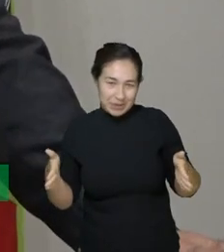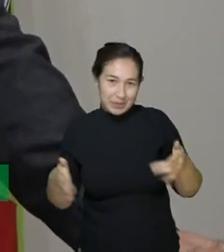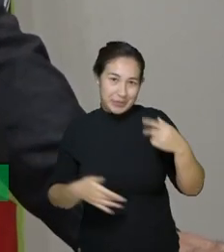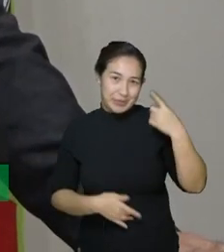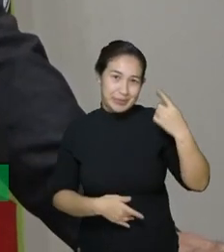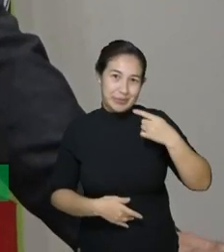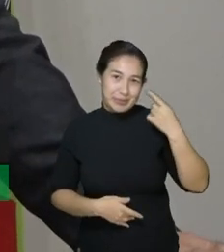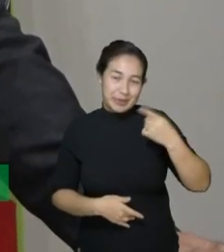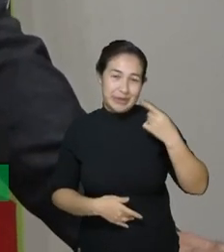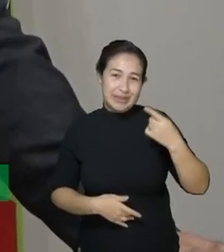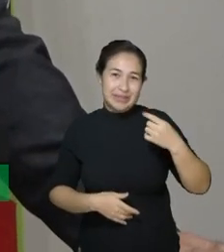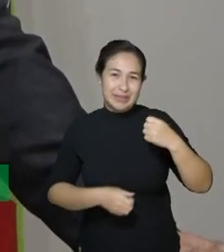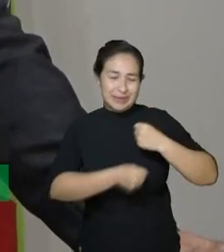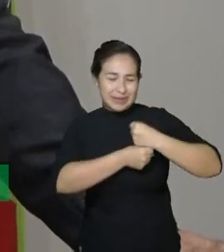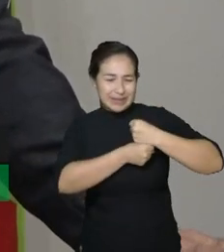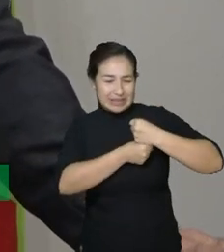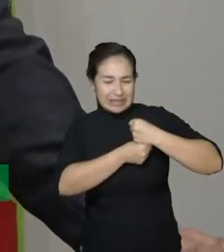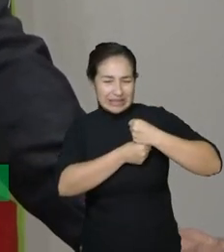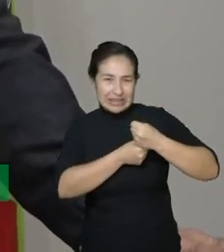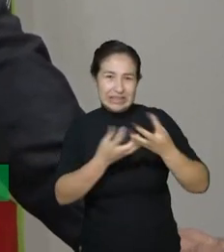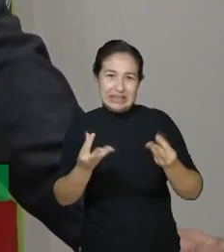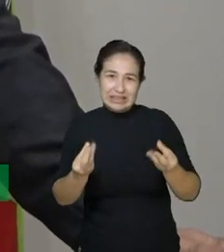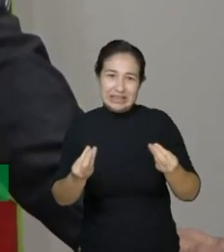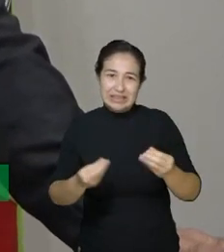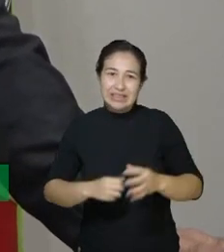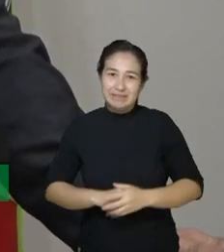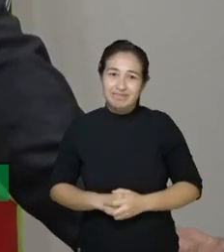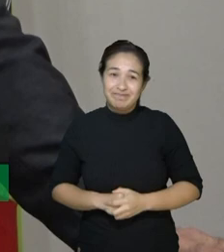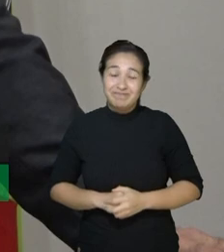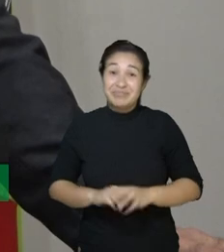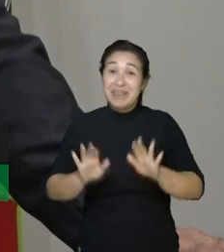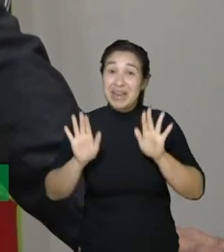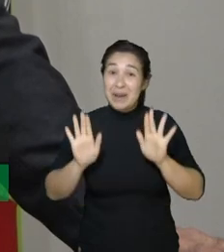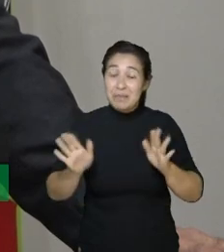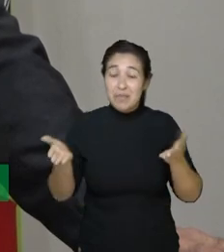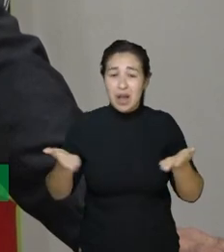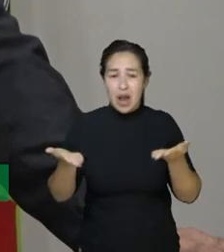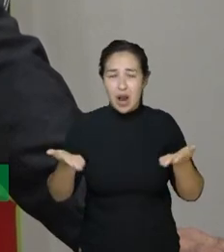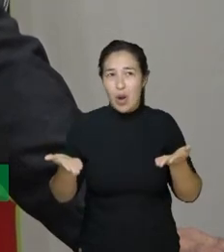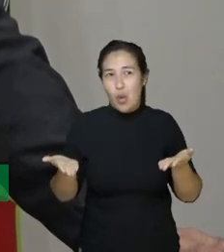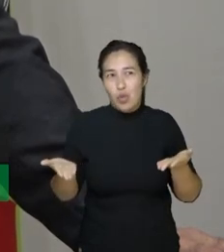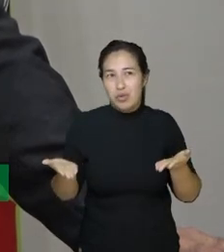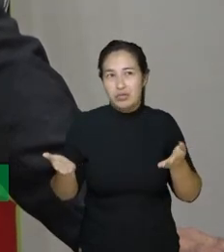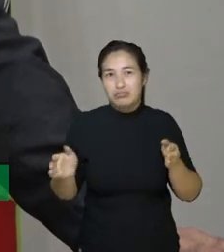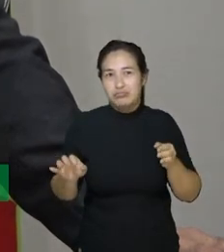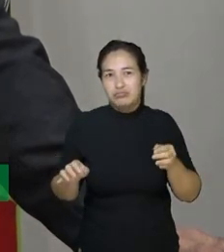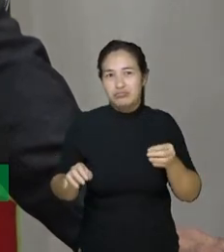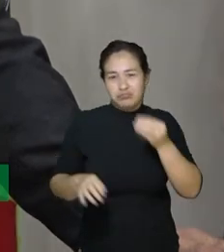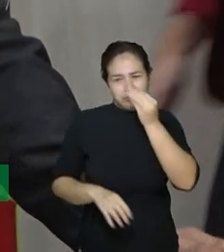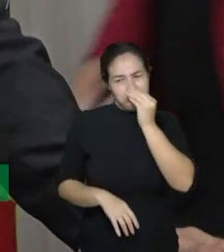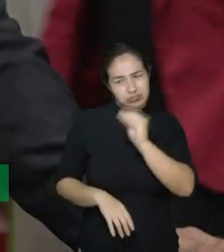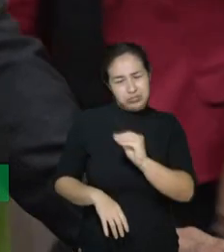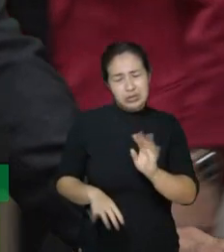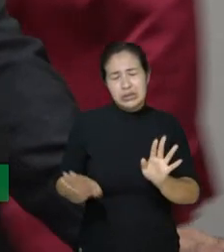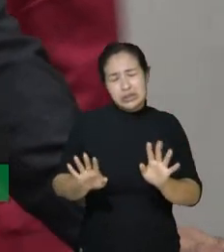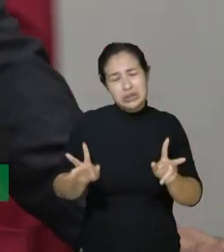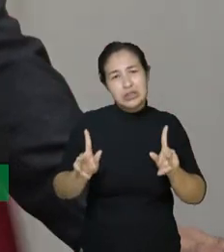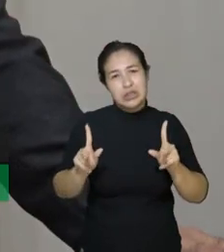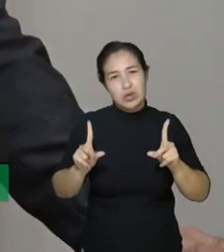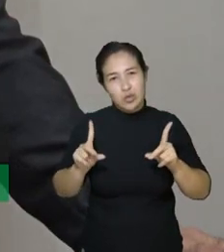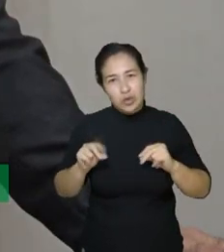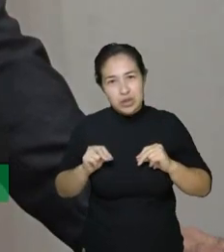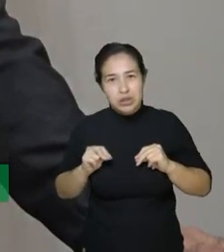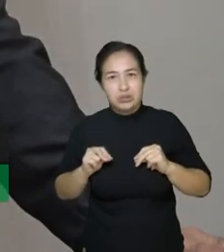de longos anos. Mas não poderia me furtar de, num momento como este, reconhecer aqui